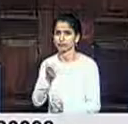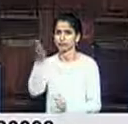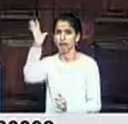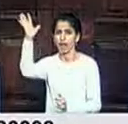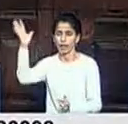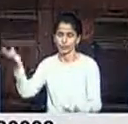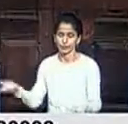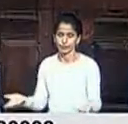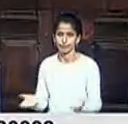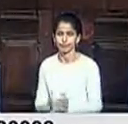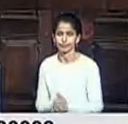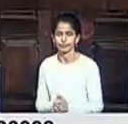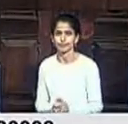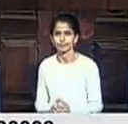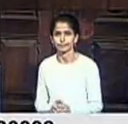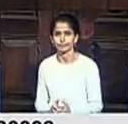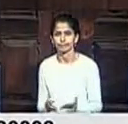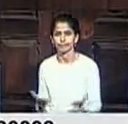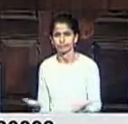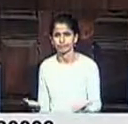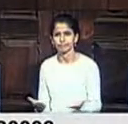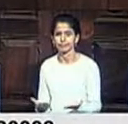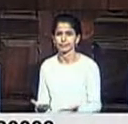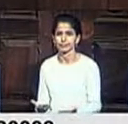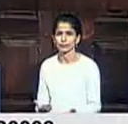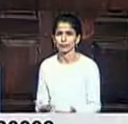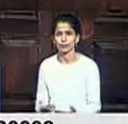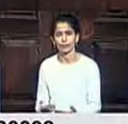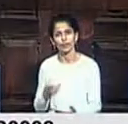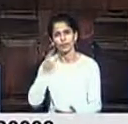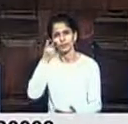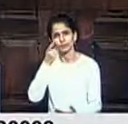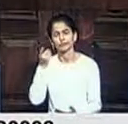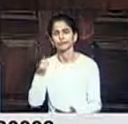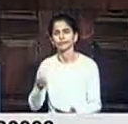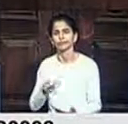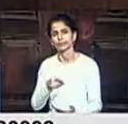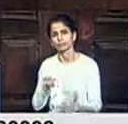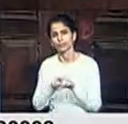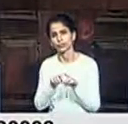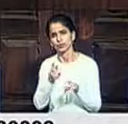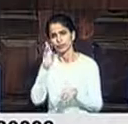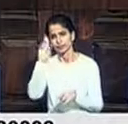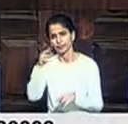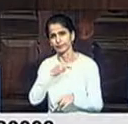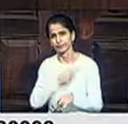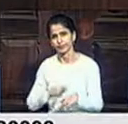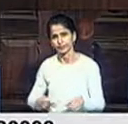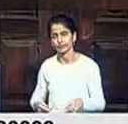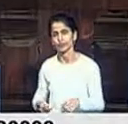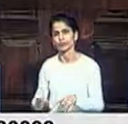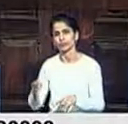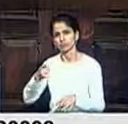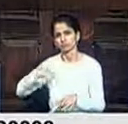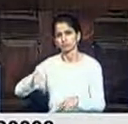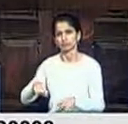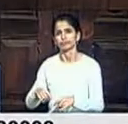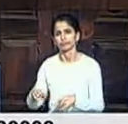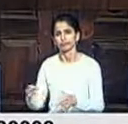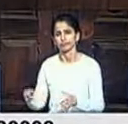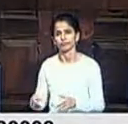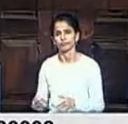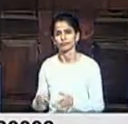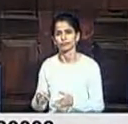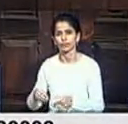classes populares? Portanto, senhores e senhoras deputadas, senhor presidente, essa é a nossa posição. Nós vamos